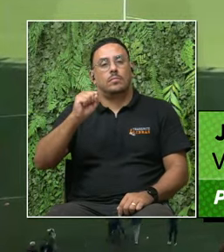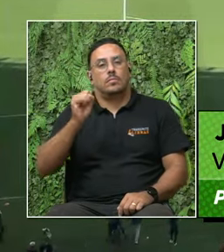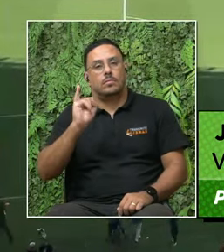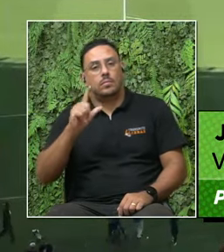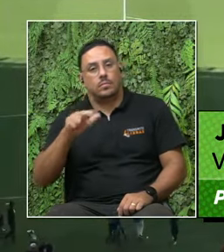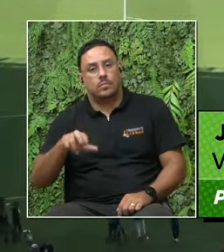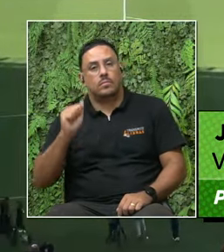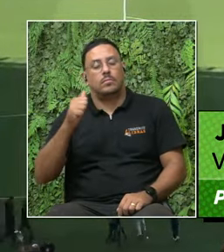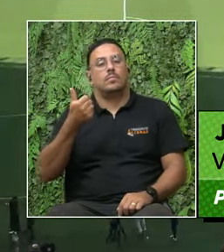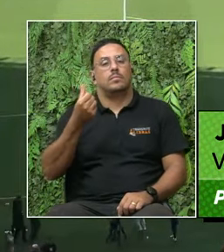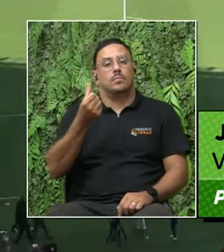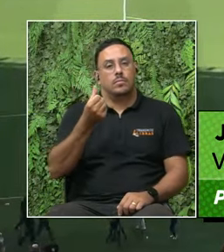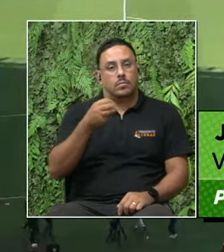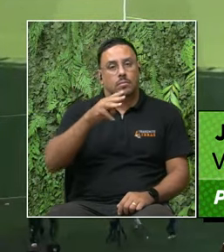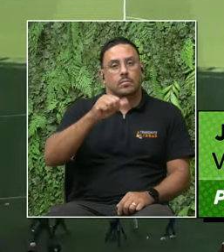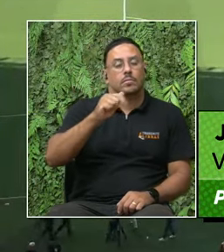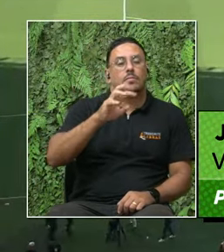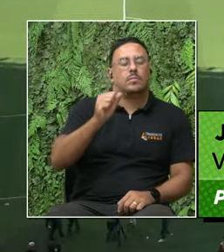tem